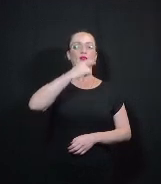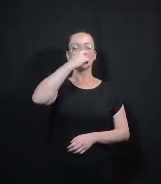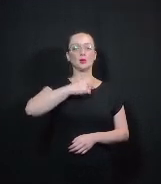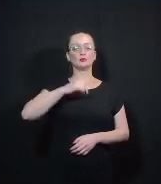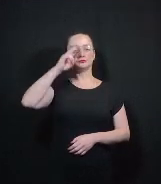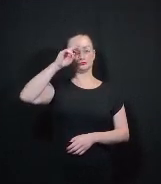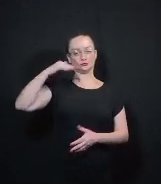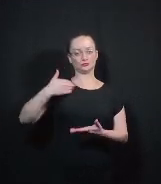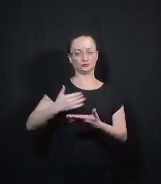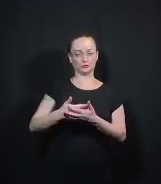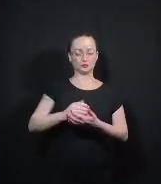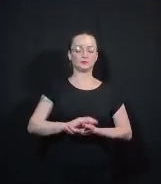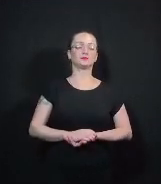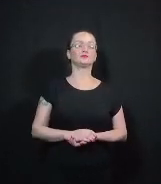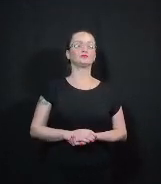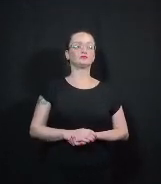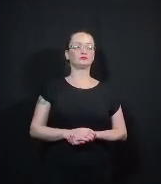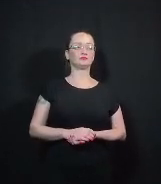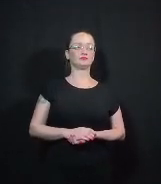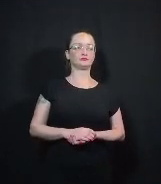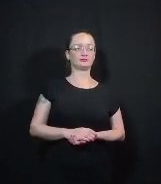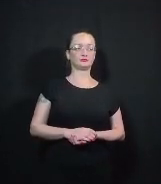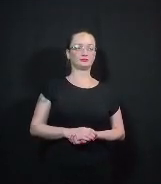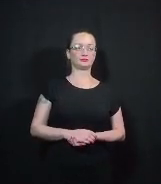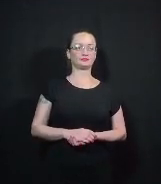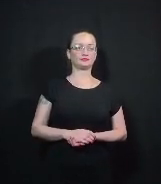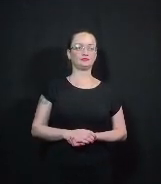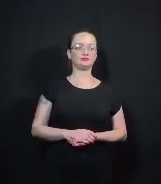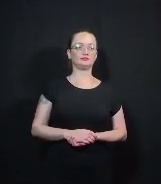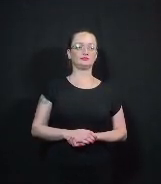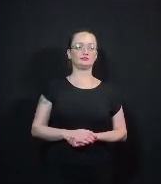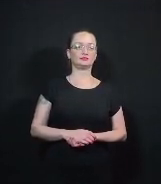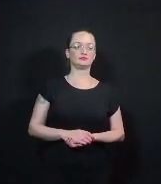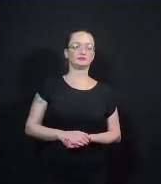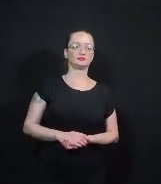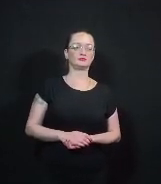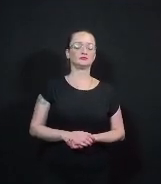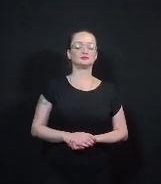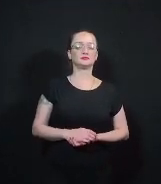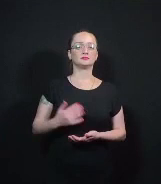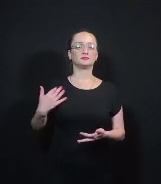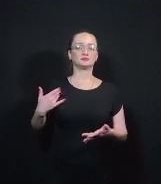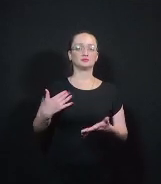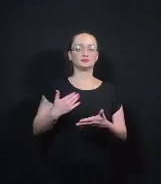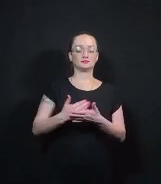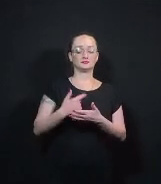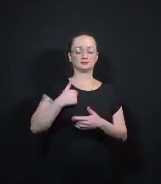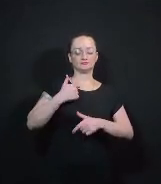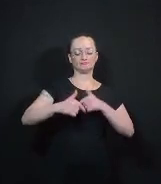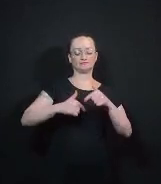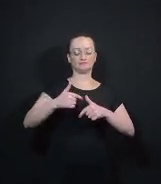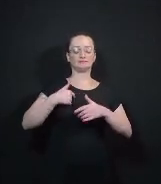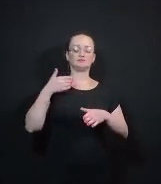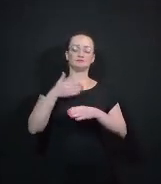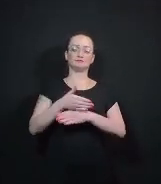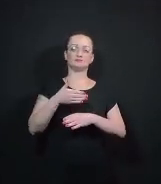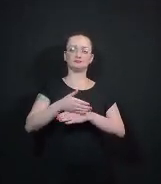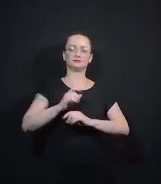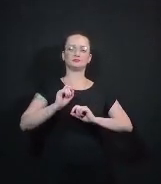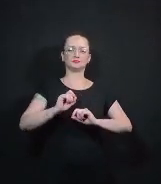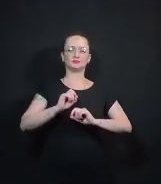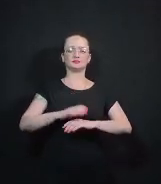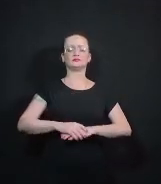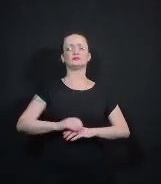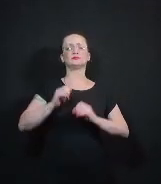historiador originalmente e ao longo da carreira participei de